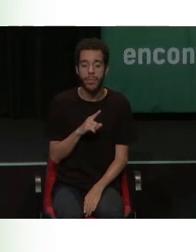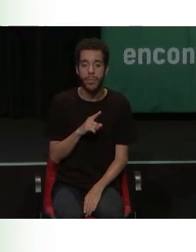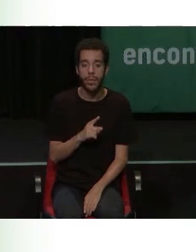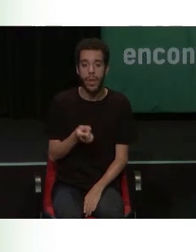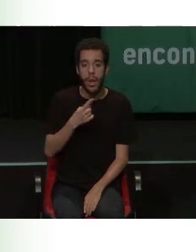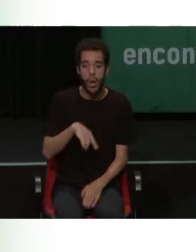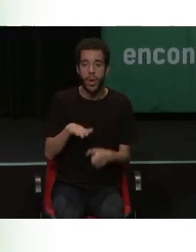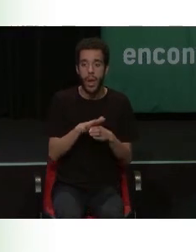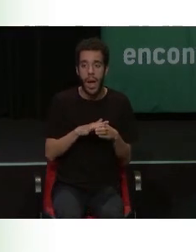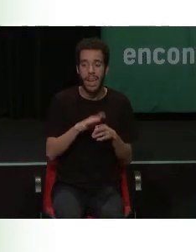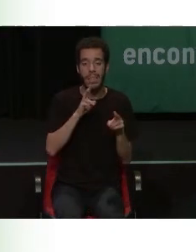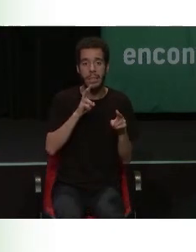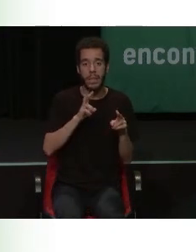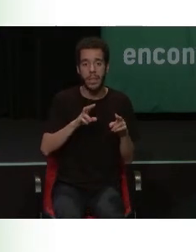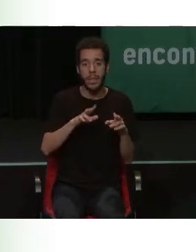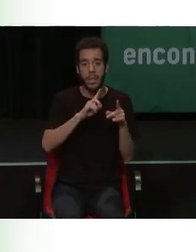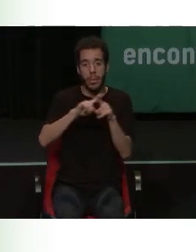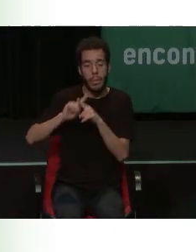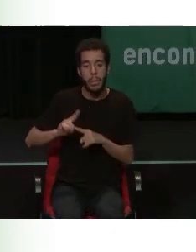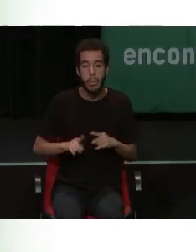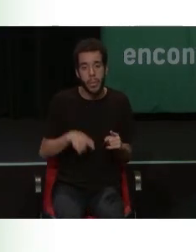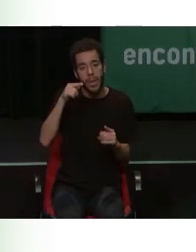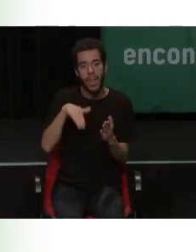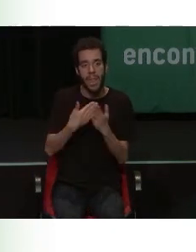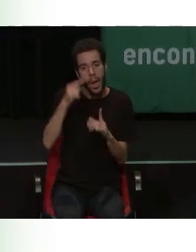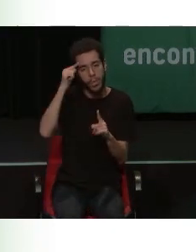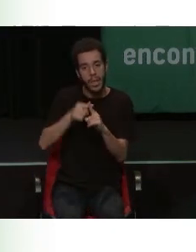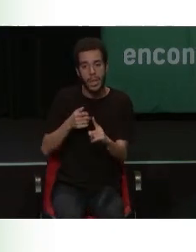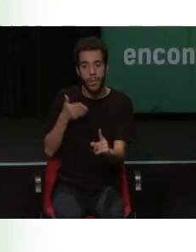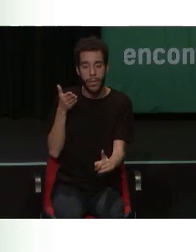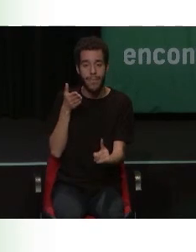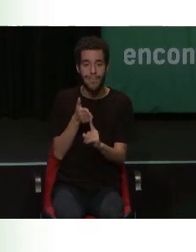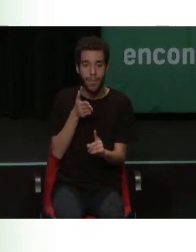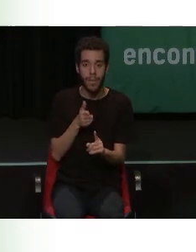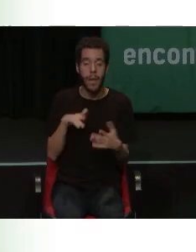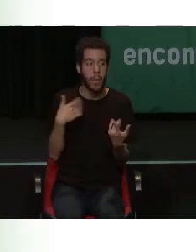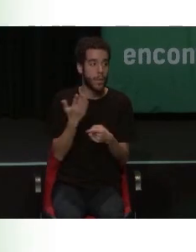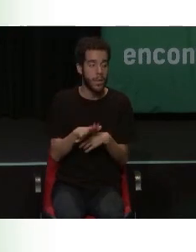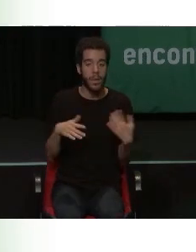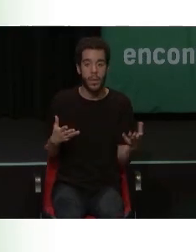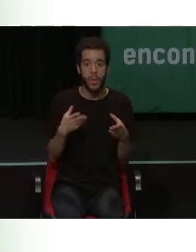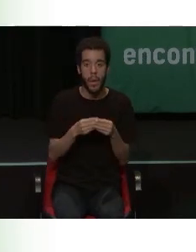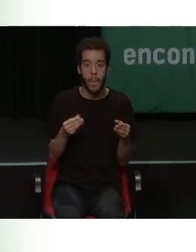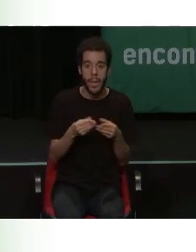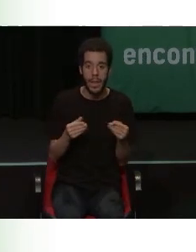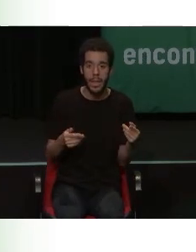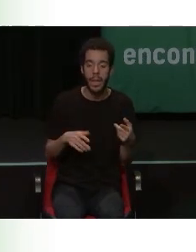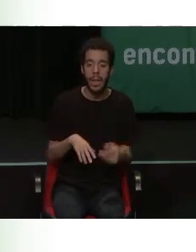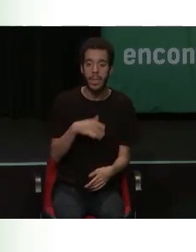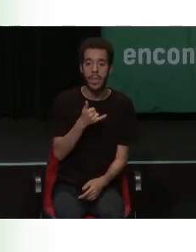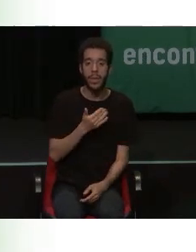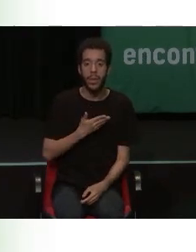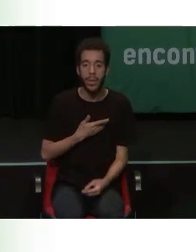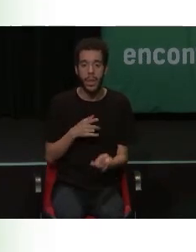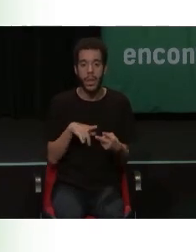áreas multidisciplinares para chegar a esse objetivo, incluindo a inclusão de materiais tipo 2D, como tal